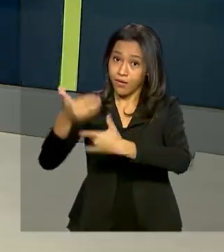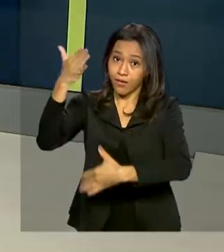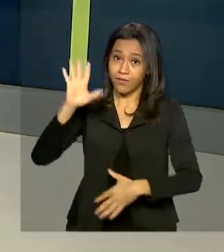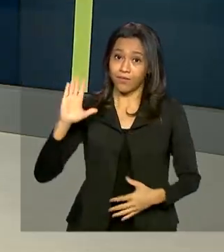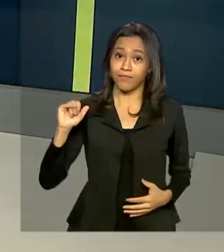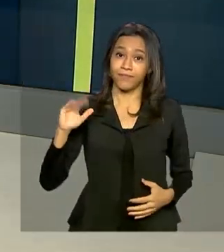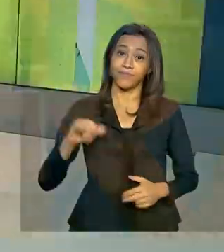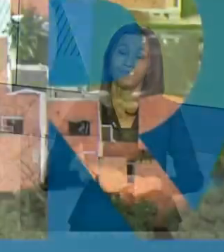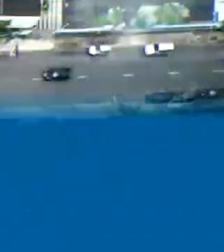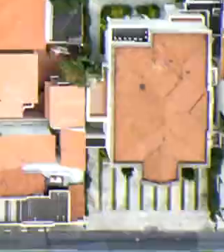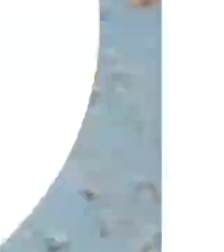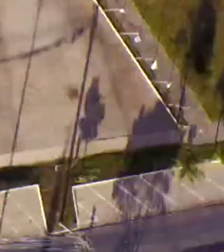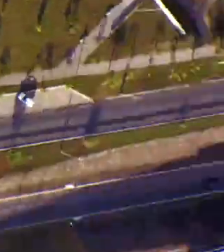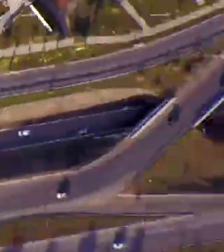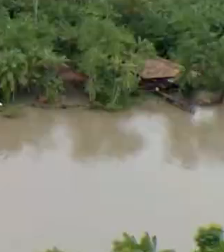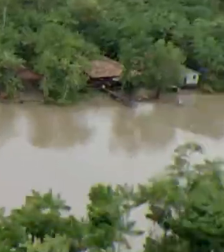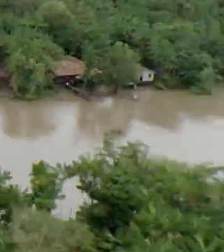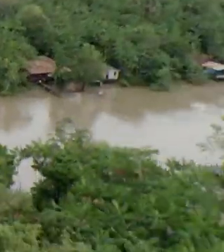Tchau, tchau.